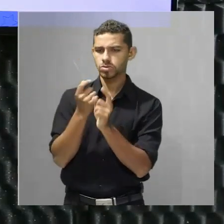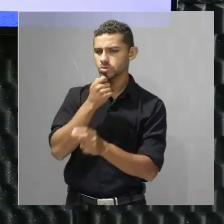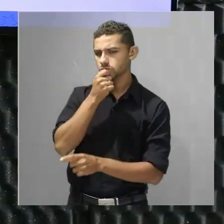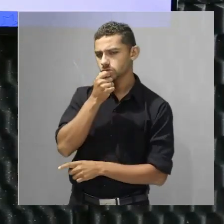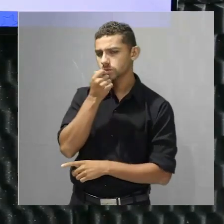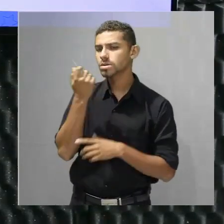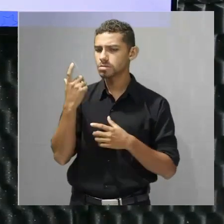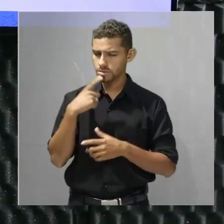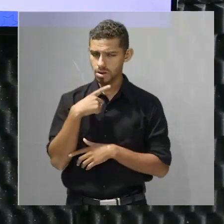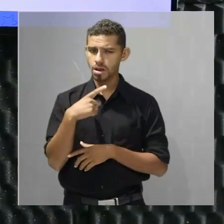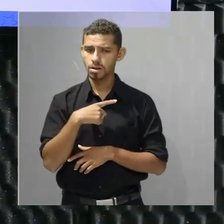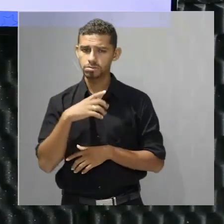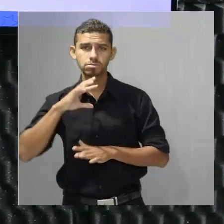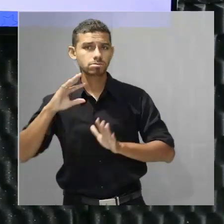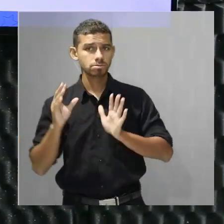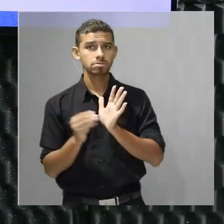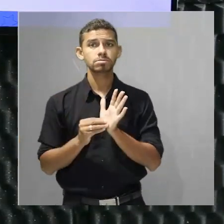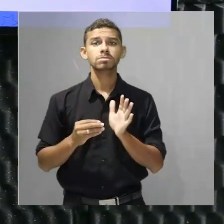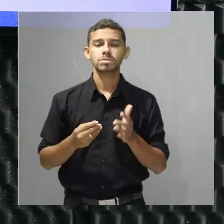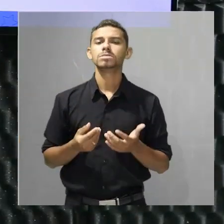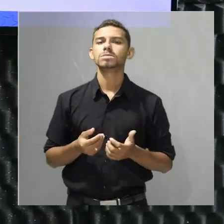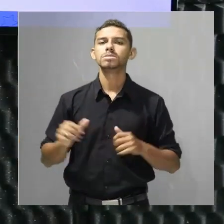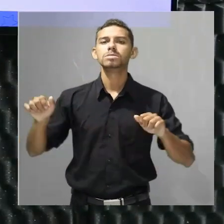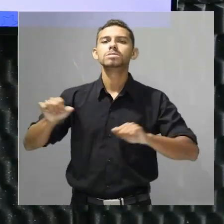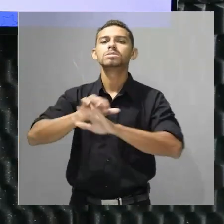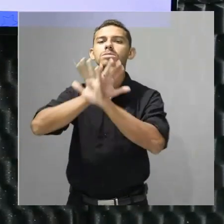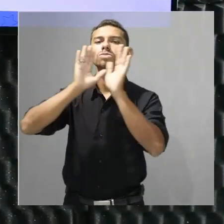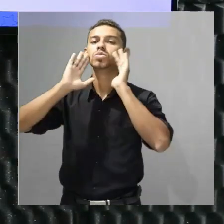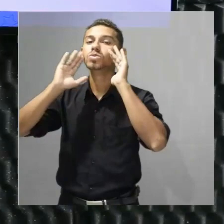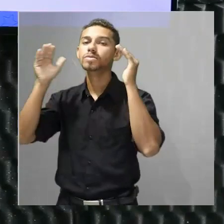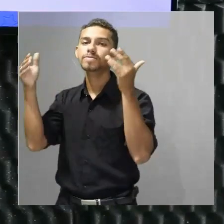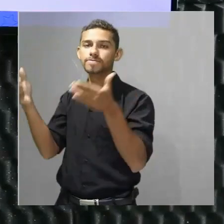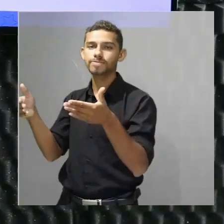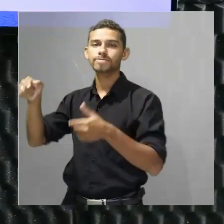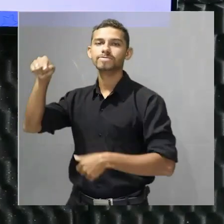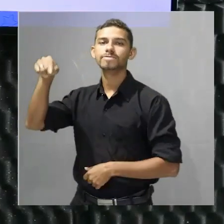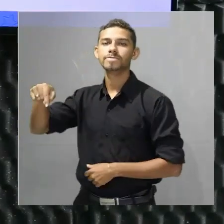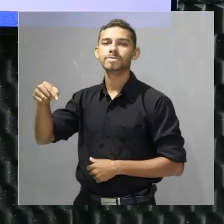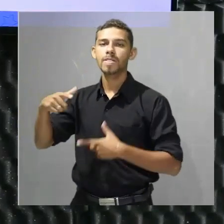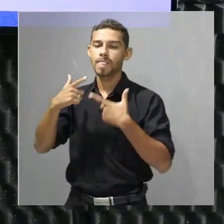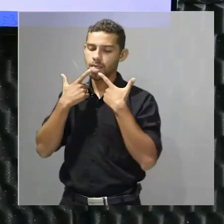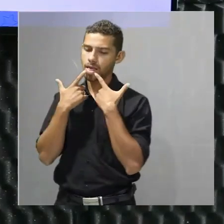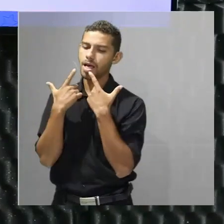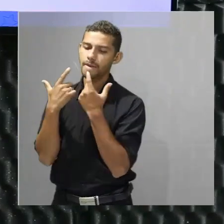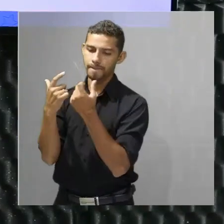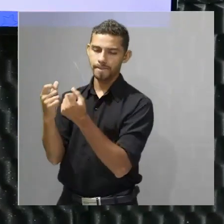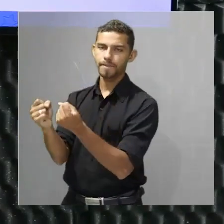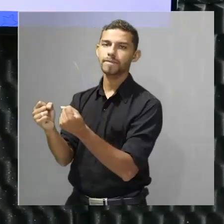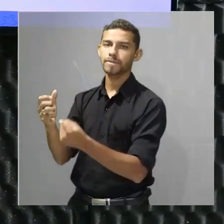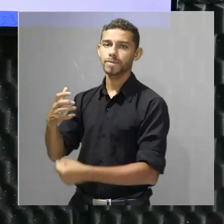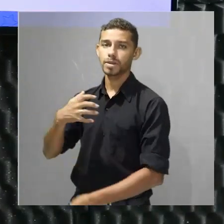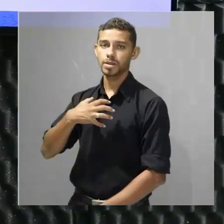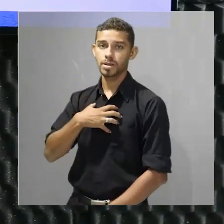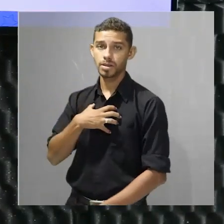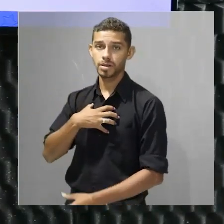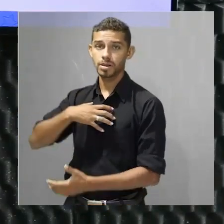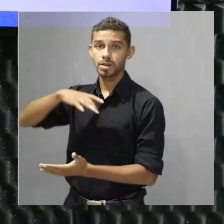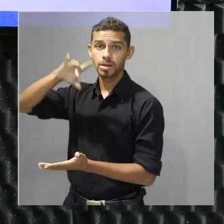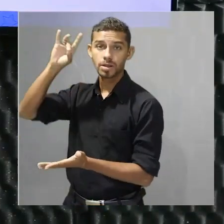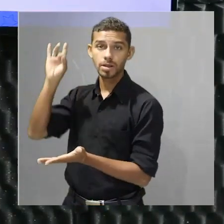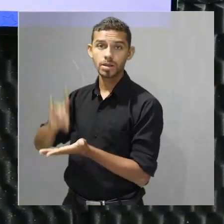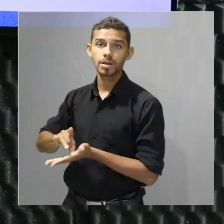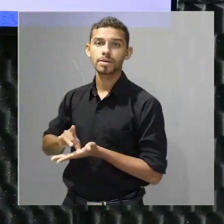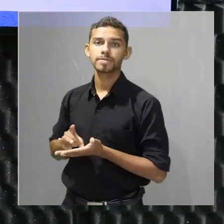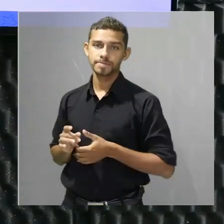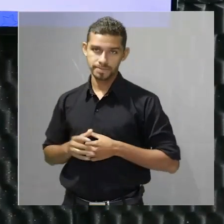documental também então tá claro turma está evidente que neste caso nós temos a linguagem no seu